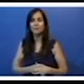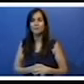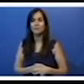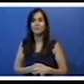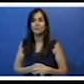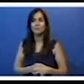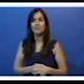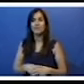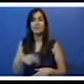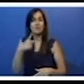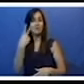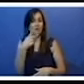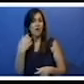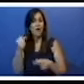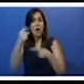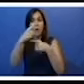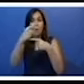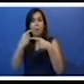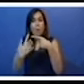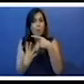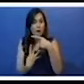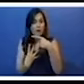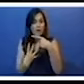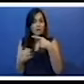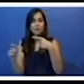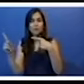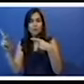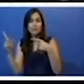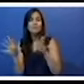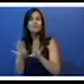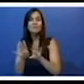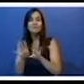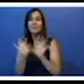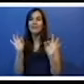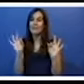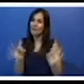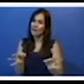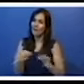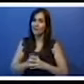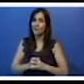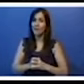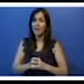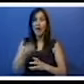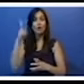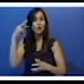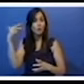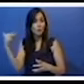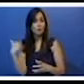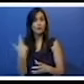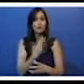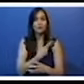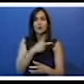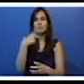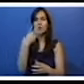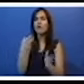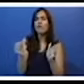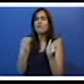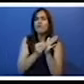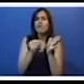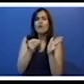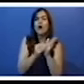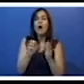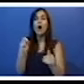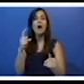Mas se eu falar um quarto de quilo está correto é mais comum falarmos faltam